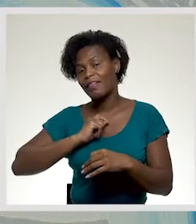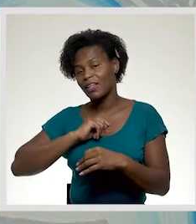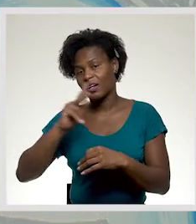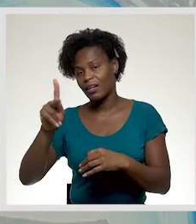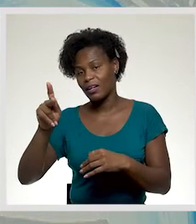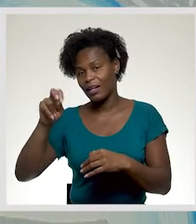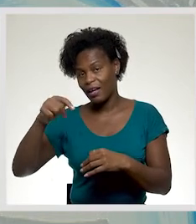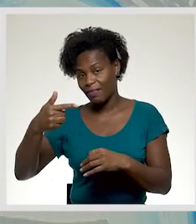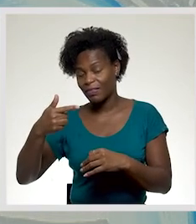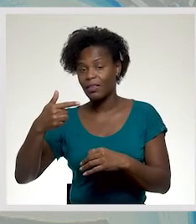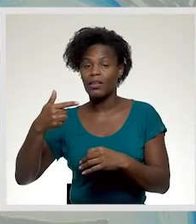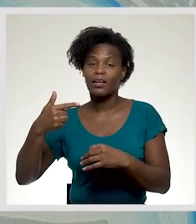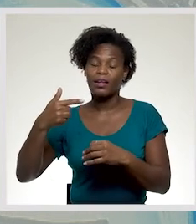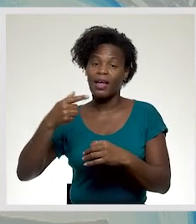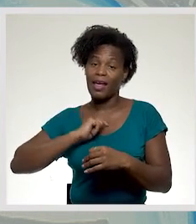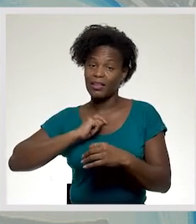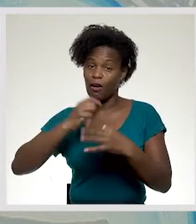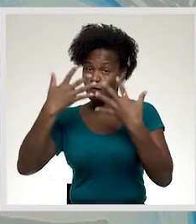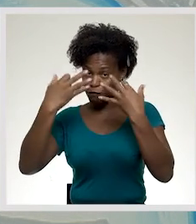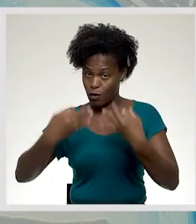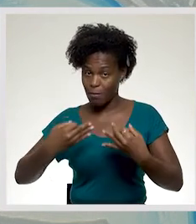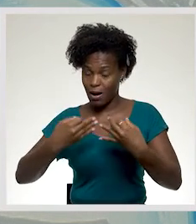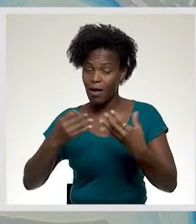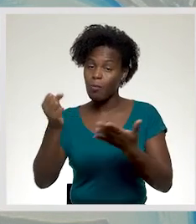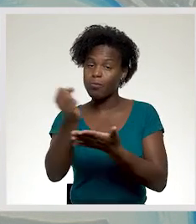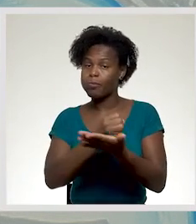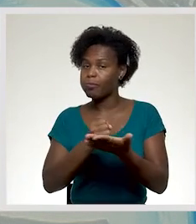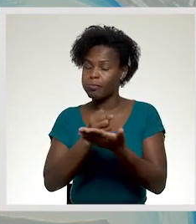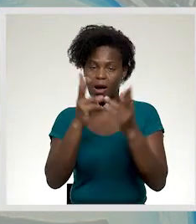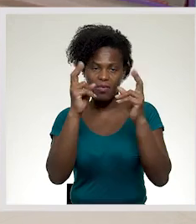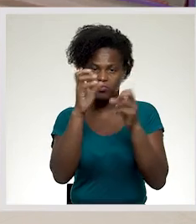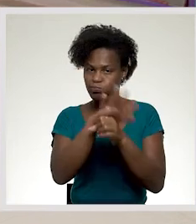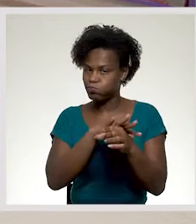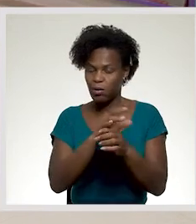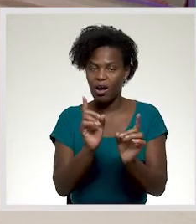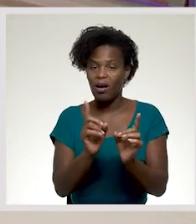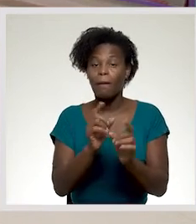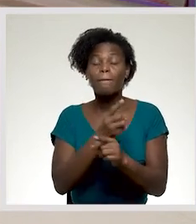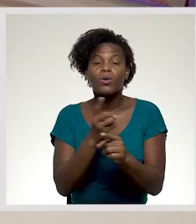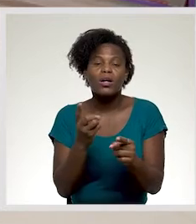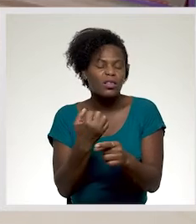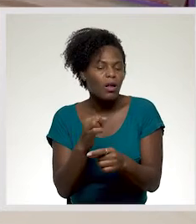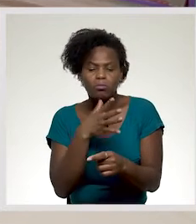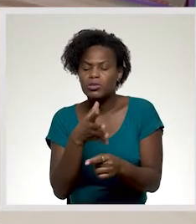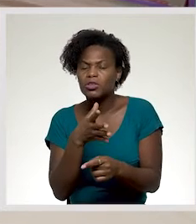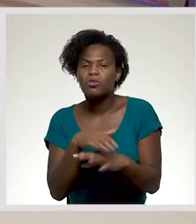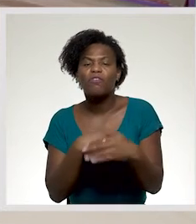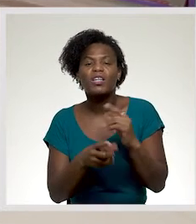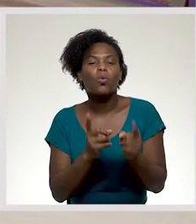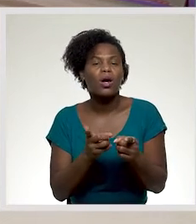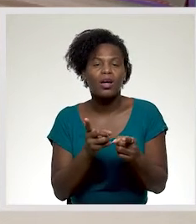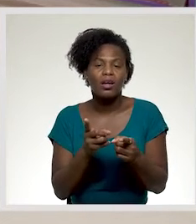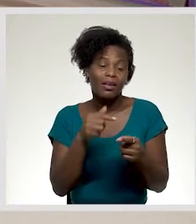de Kant, que é uma ética formal, é uma ética vazia de conteúdo. Por quê? Porque não nos diz o que é que nós temos que